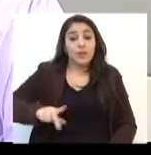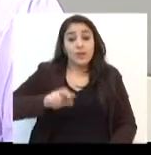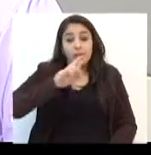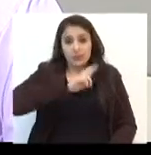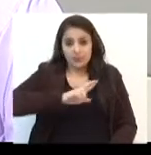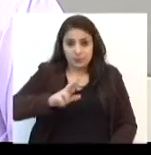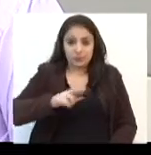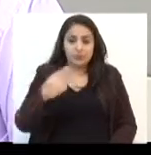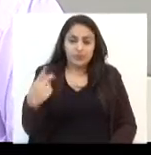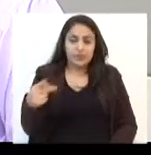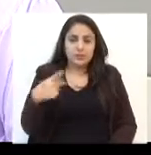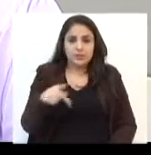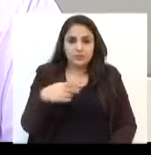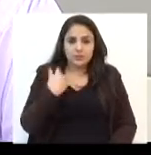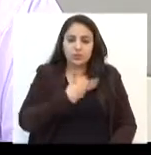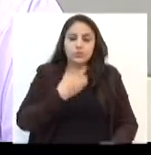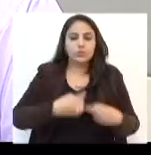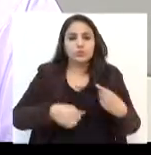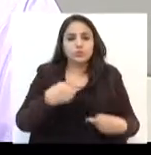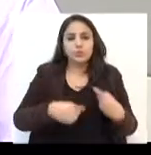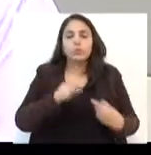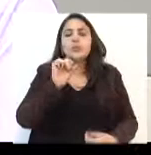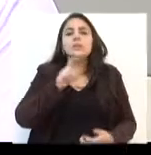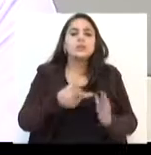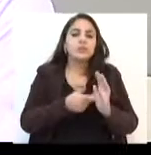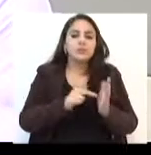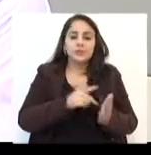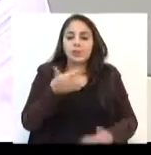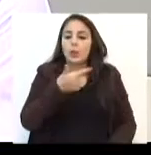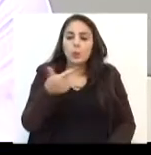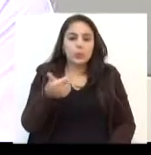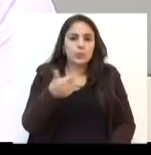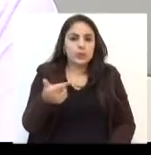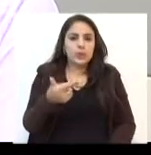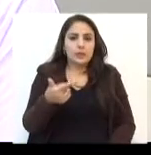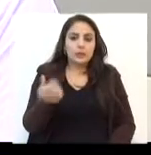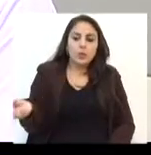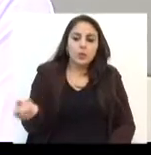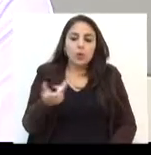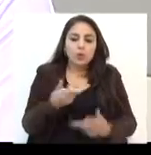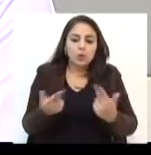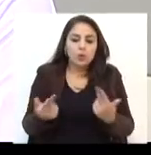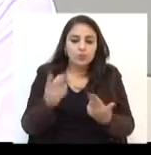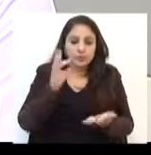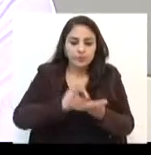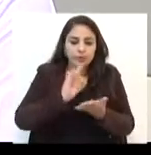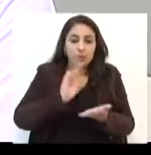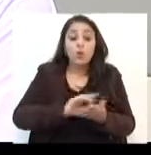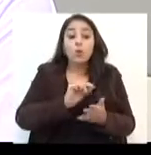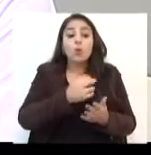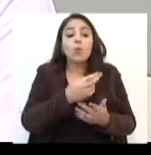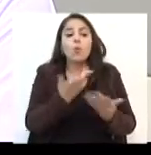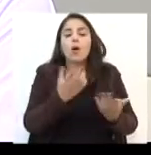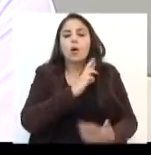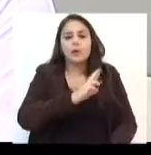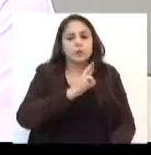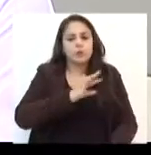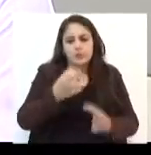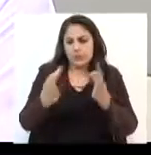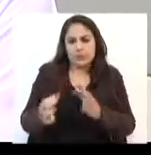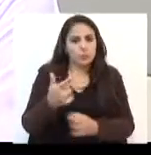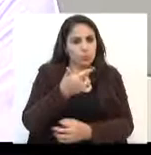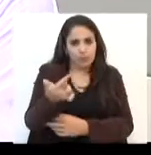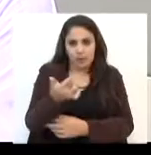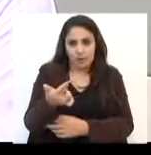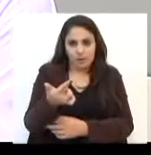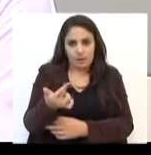a qual nós discutimos. Isso quer dizer o quê? Não há uma unanimidade, nenhuma definição sobre qual religião é a correta. E acho